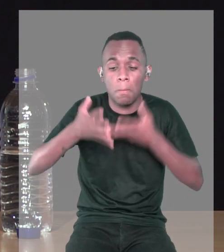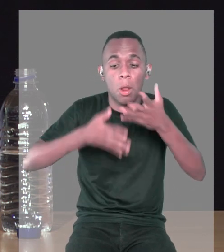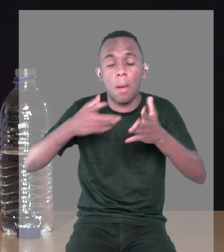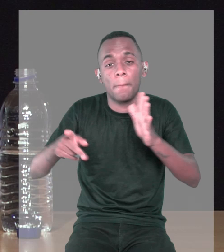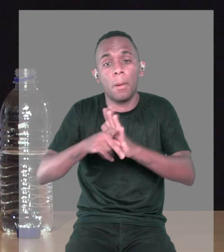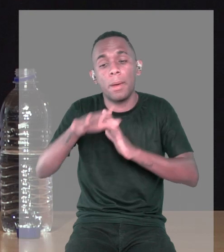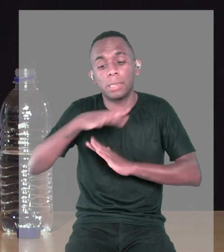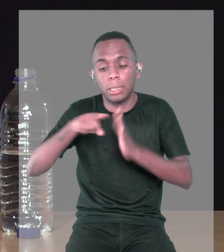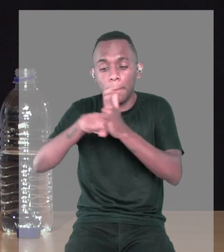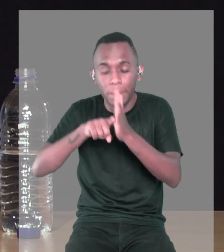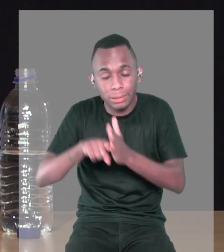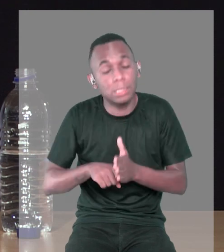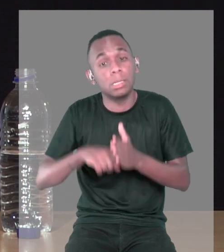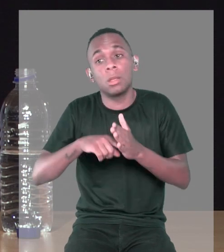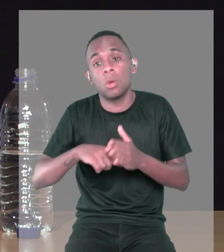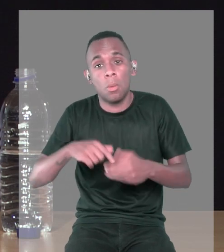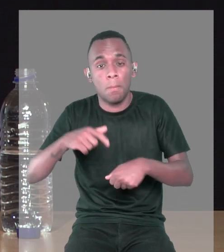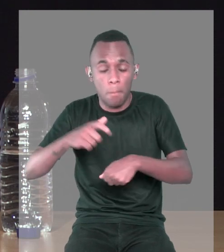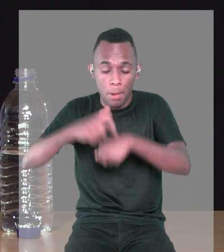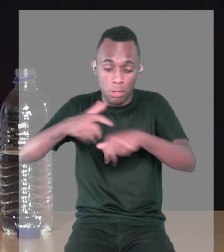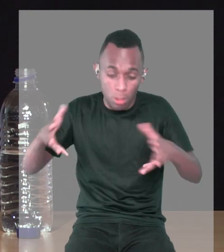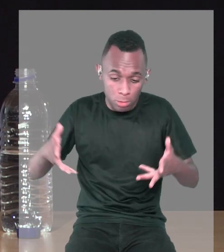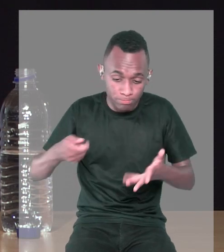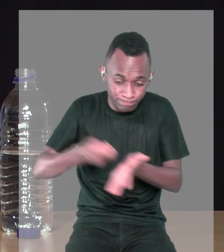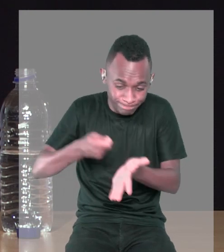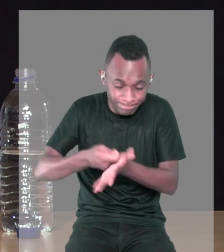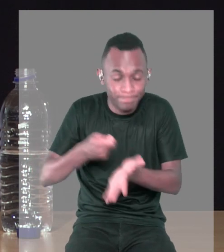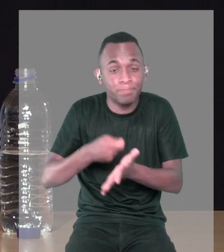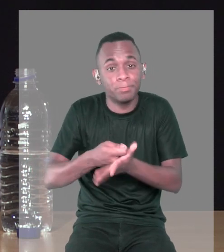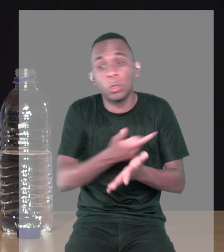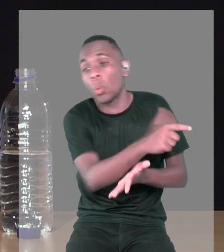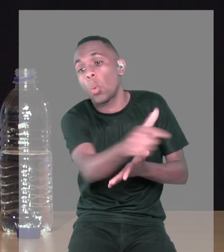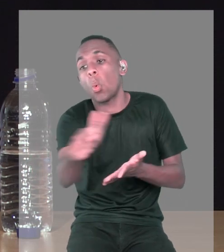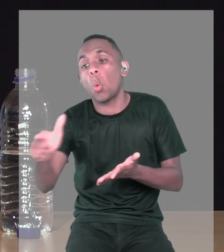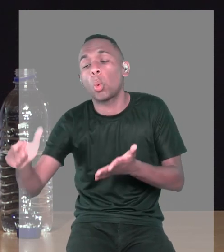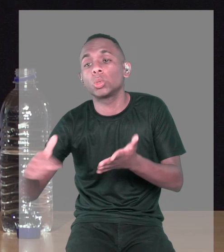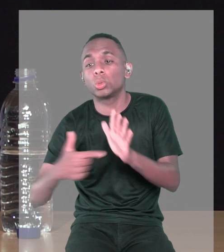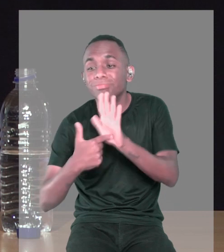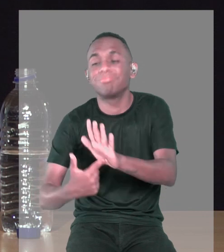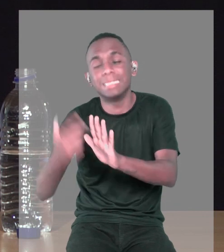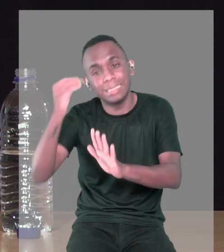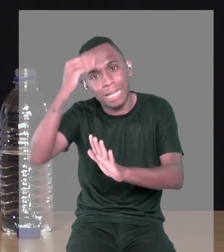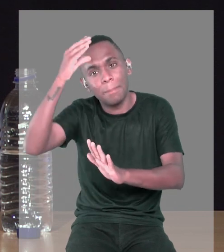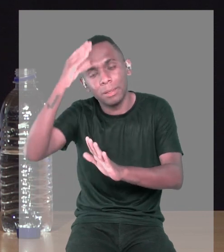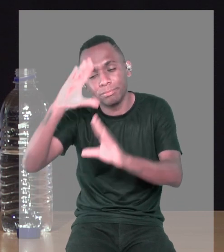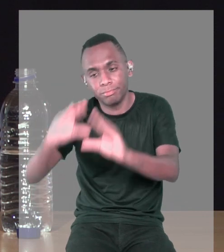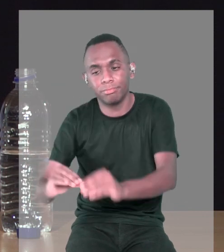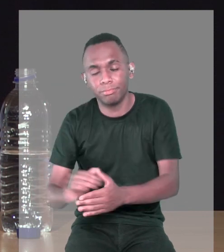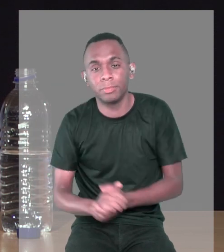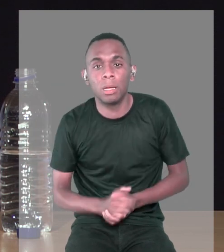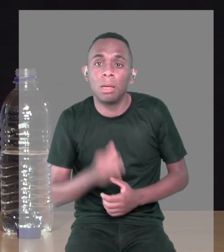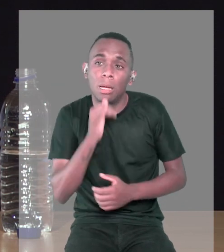discurso científico que, quando é assim doutrinário, hostiliza todos os outros